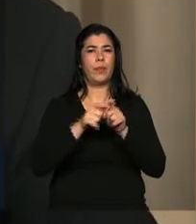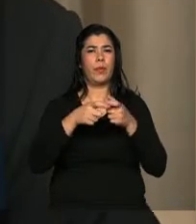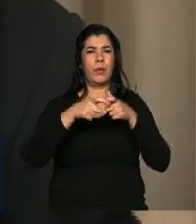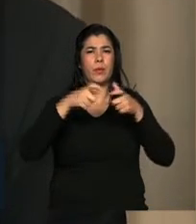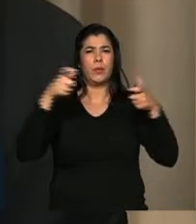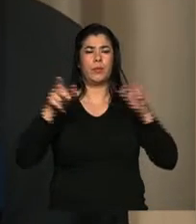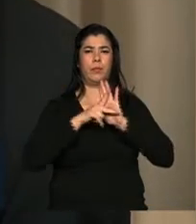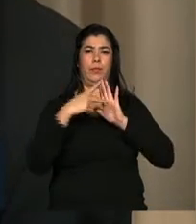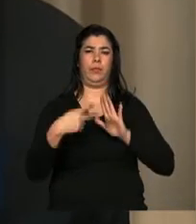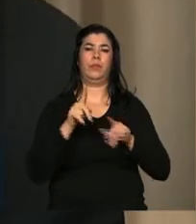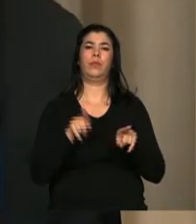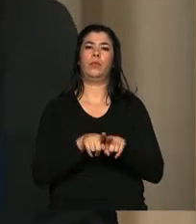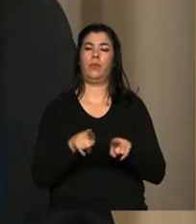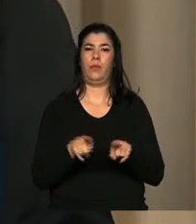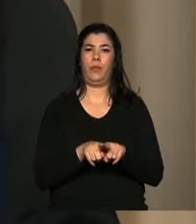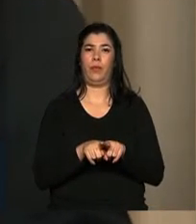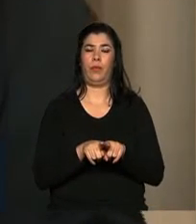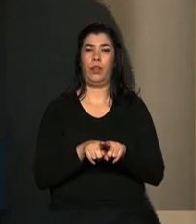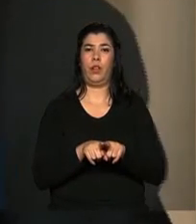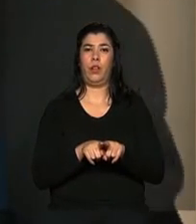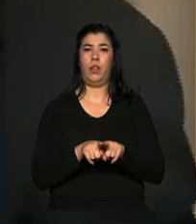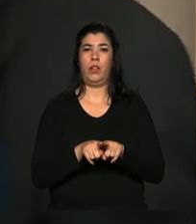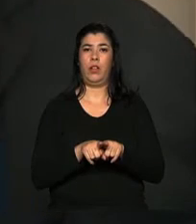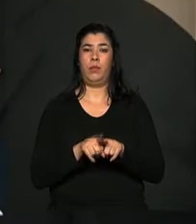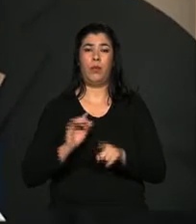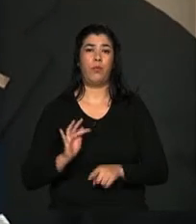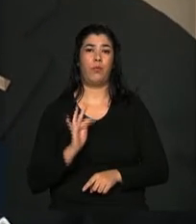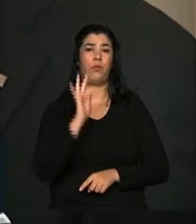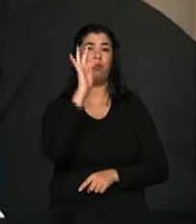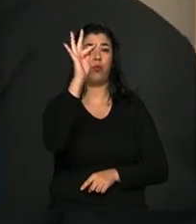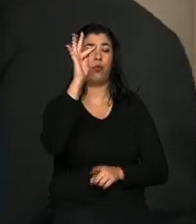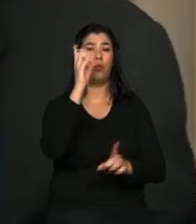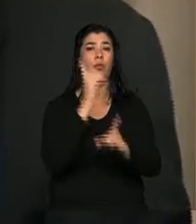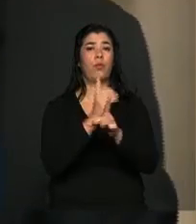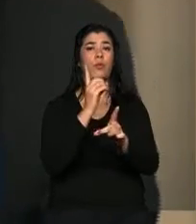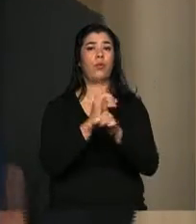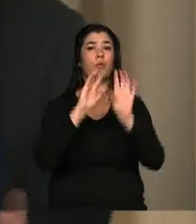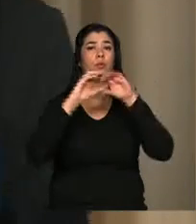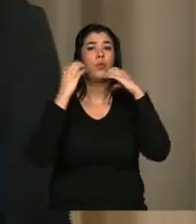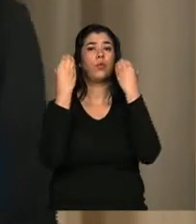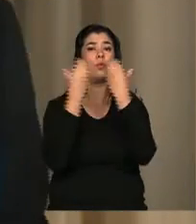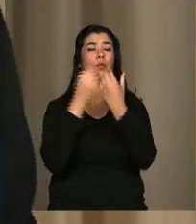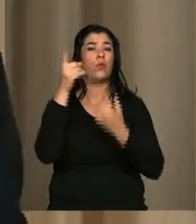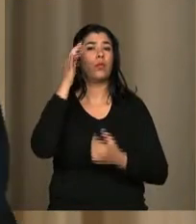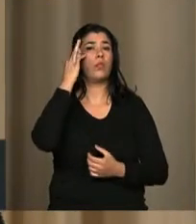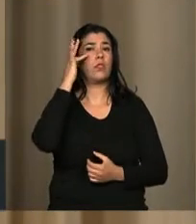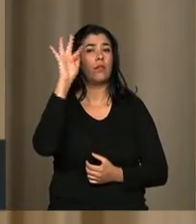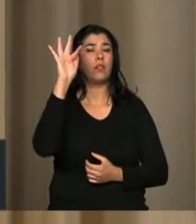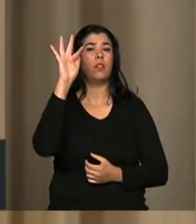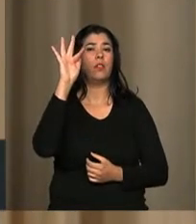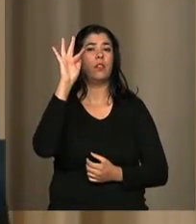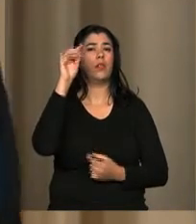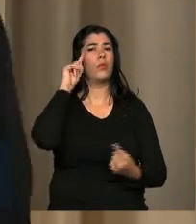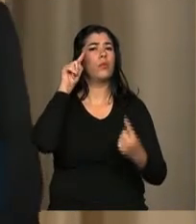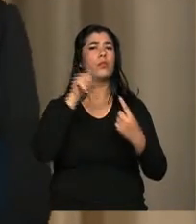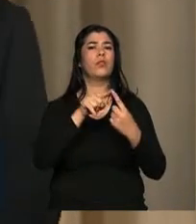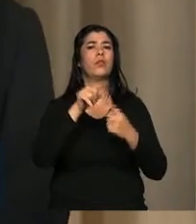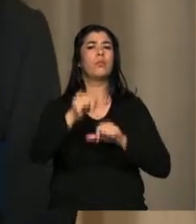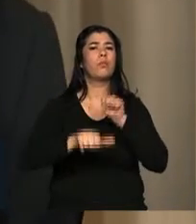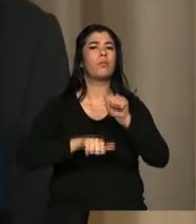ambicioso para em nosso caminho a Paris, que tem o potencial de mudar o mundo, mudar